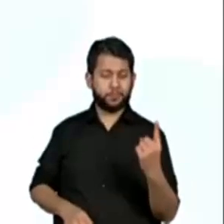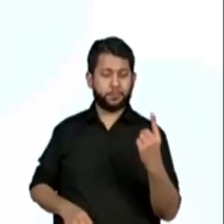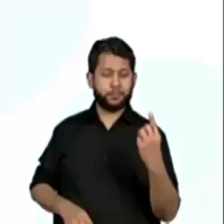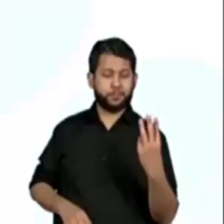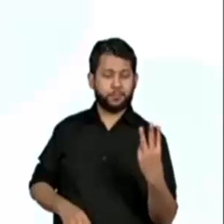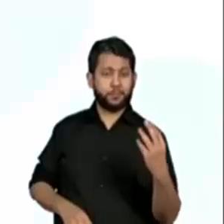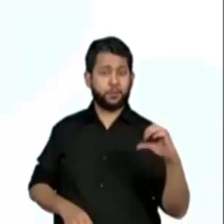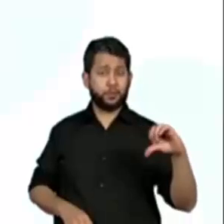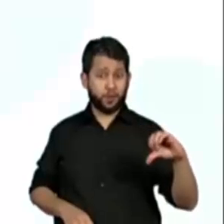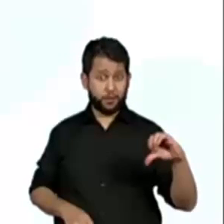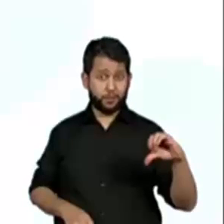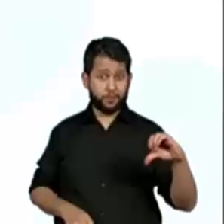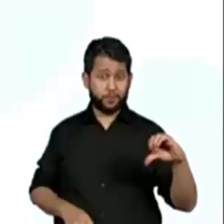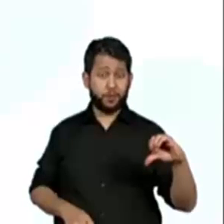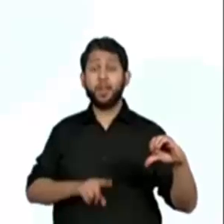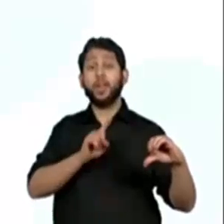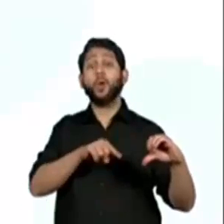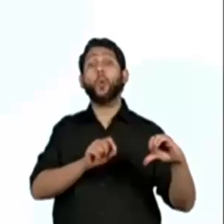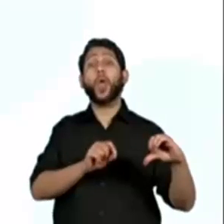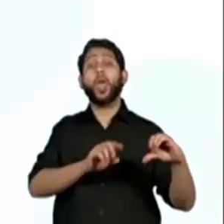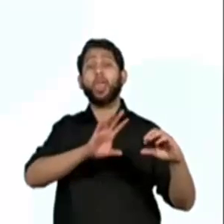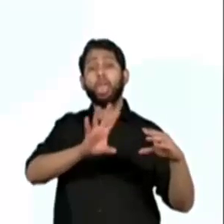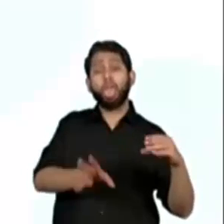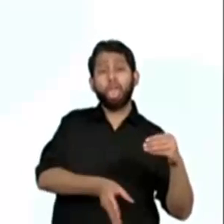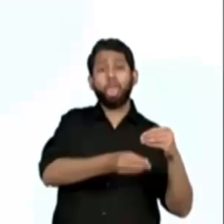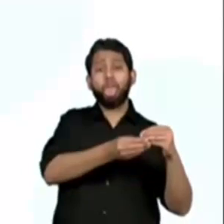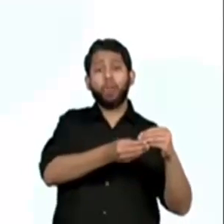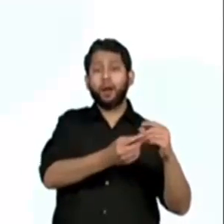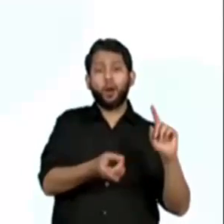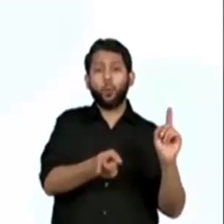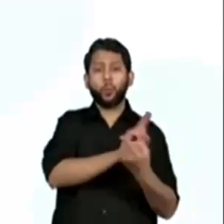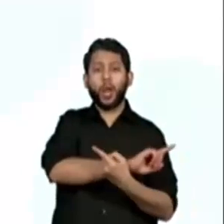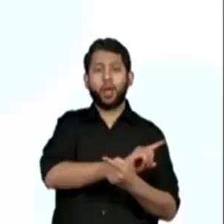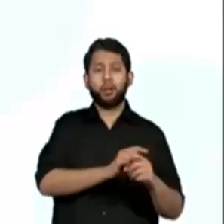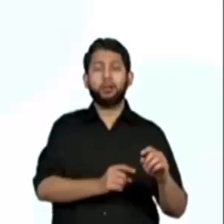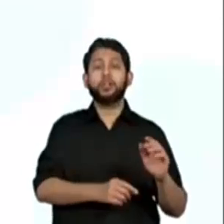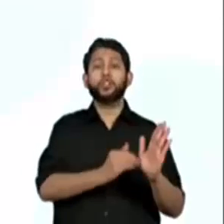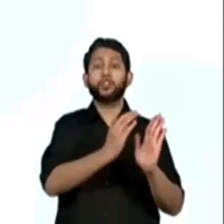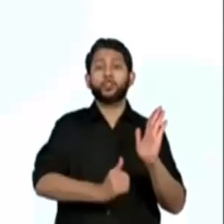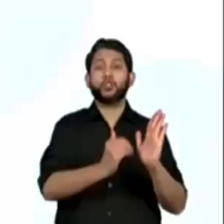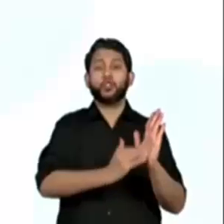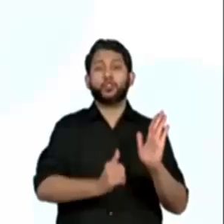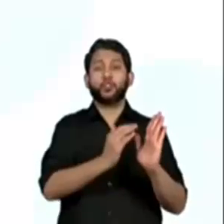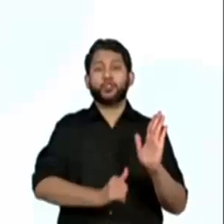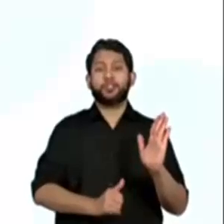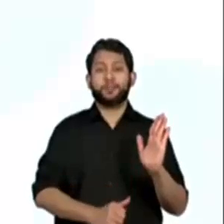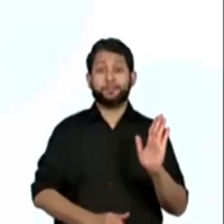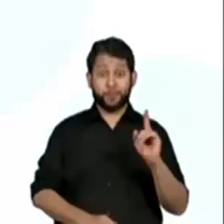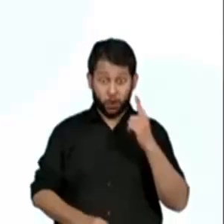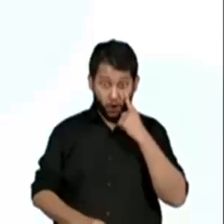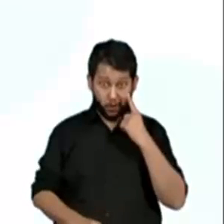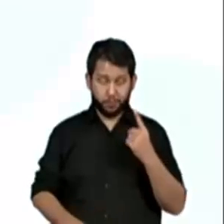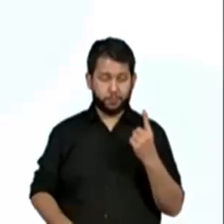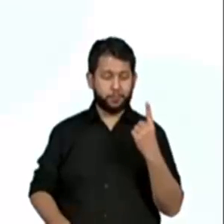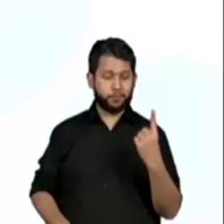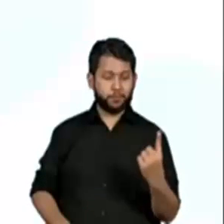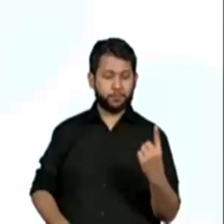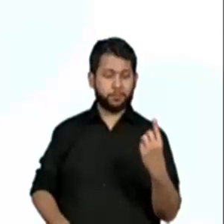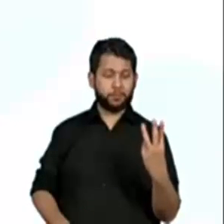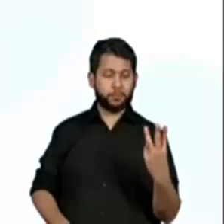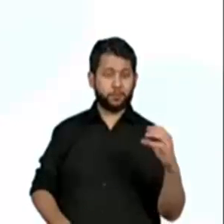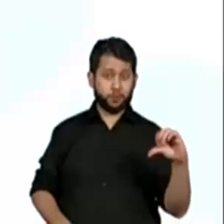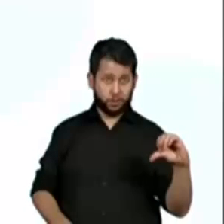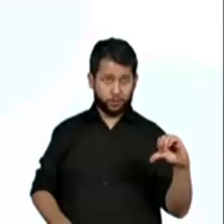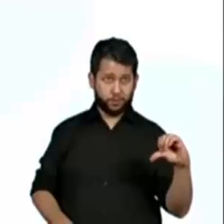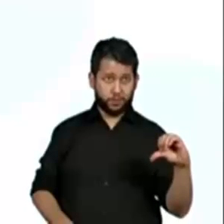vou usar a operação inversa. Eu vou subtrair o 55. Vamos ver se vai